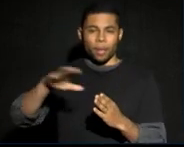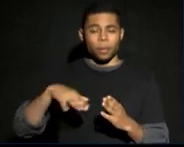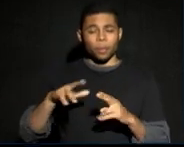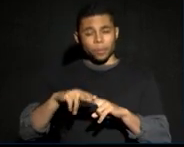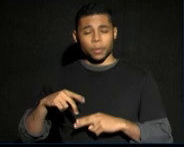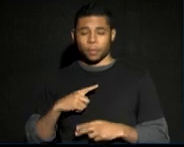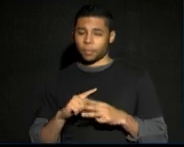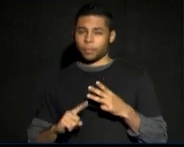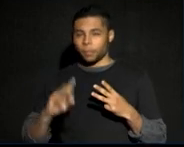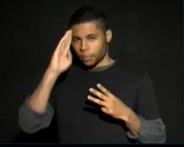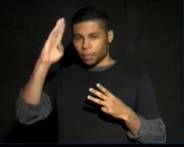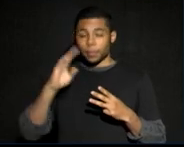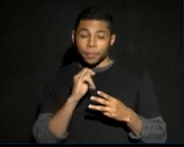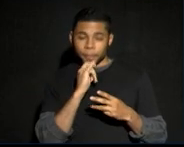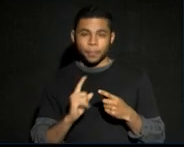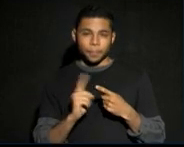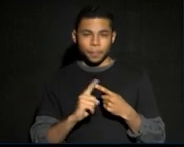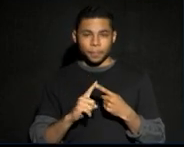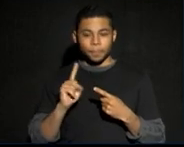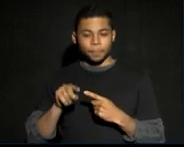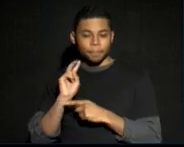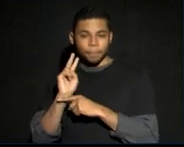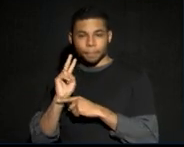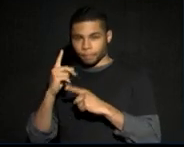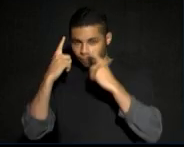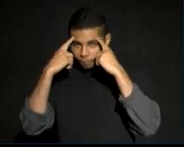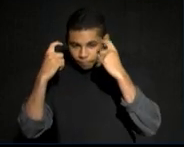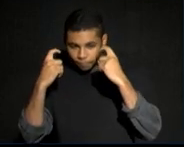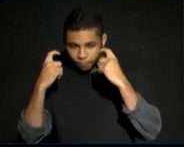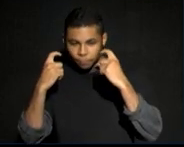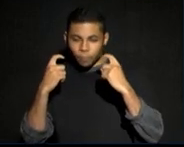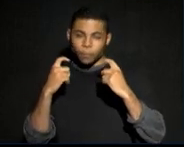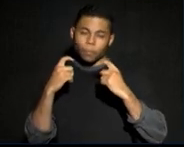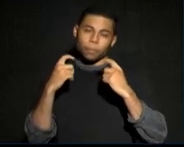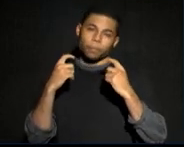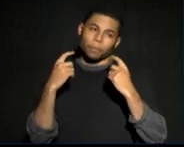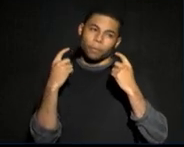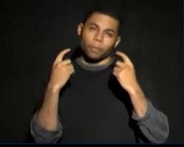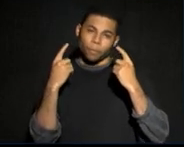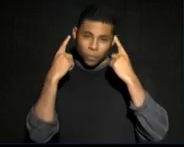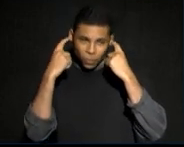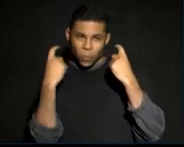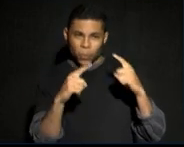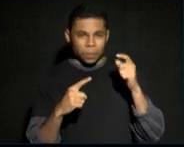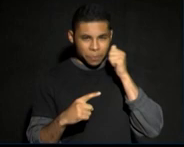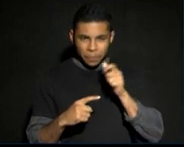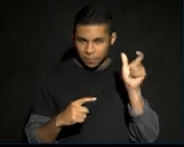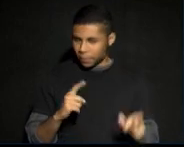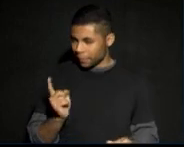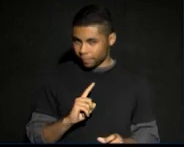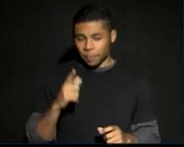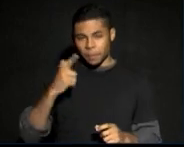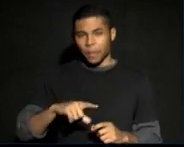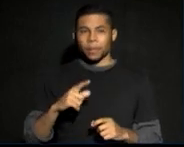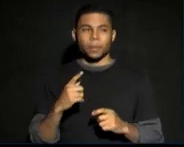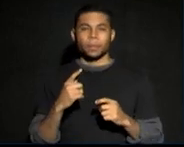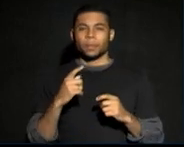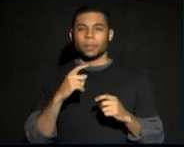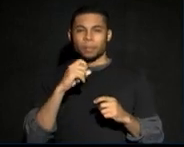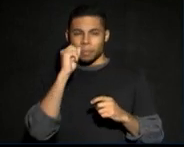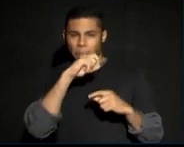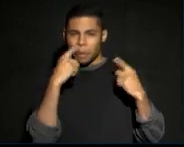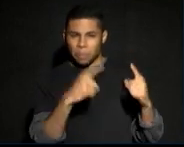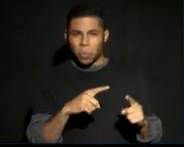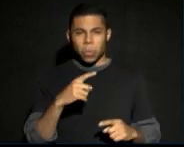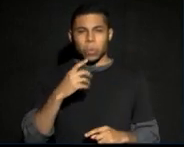que tem três pilares O primeiro é a prevenção à violência contra a mulher e o abuso infantil então a gente